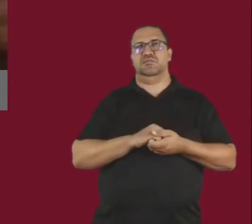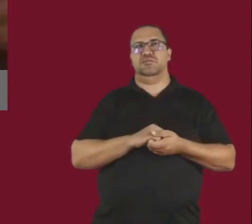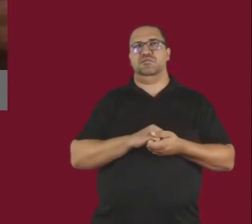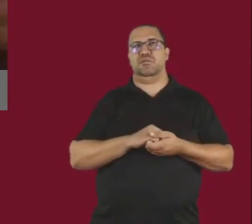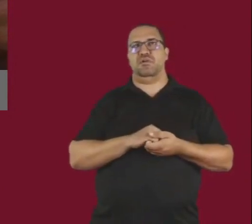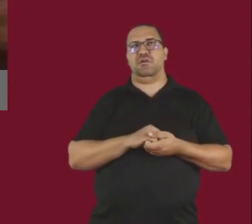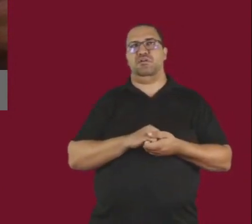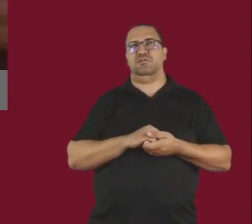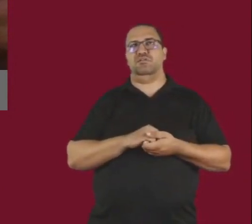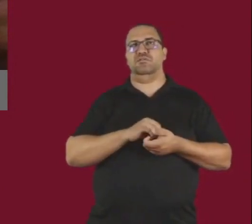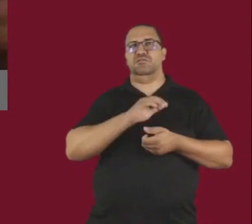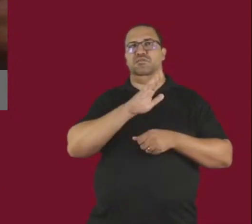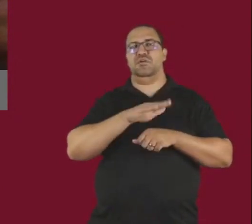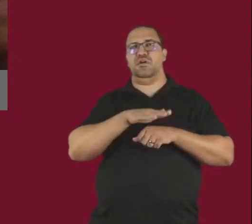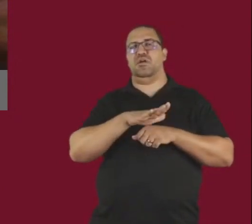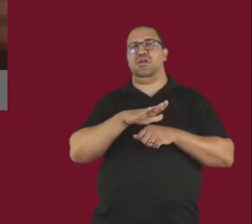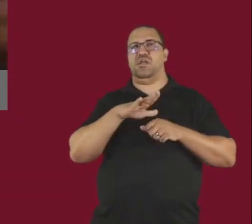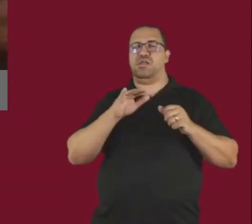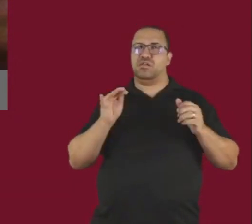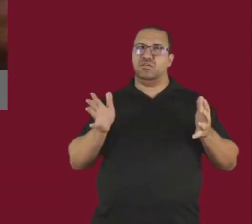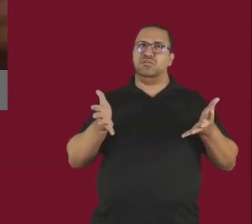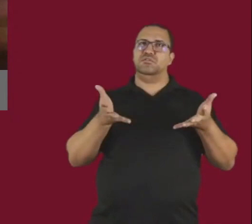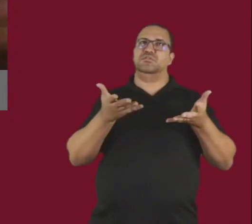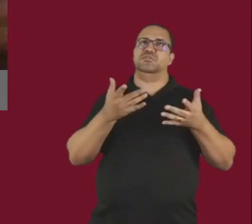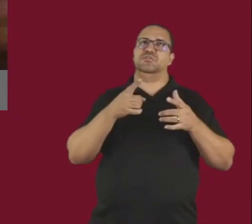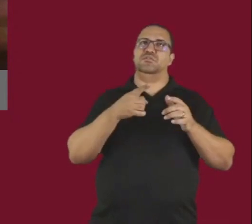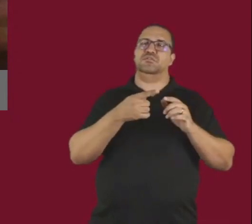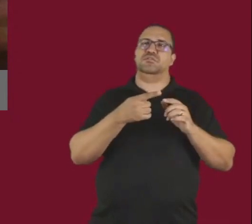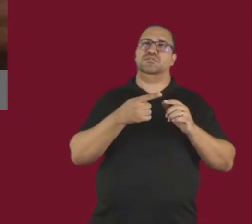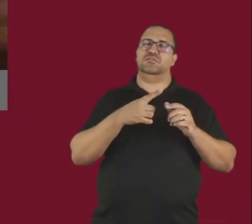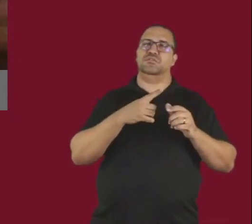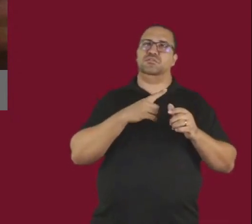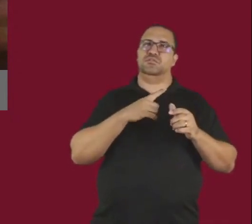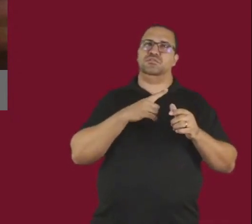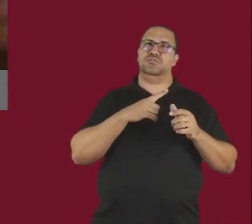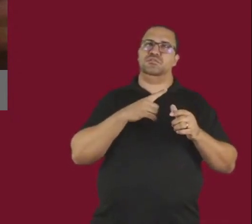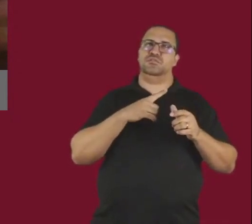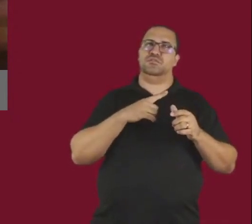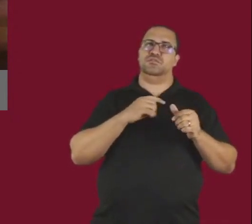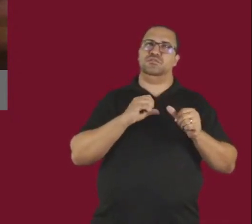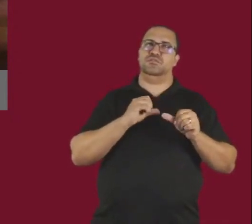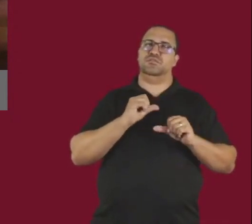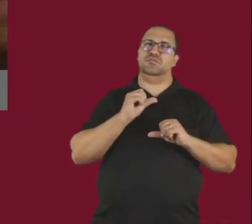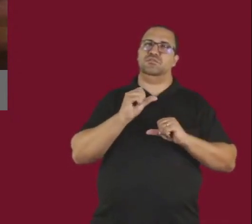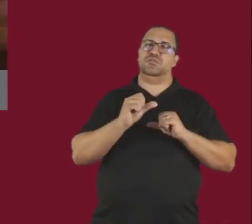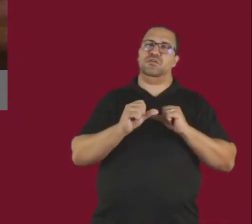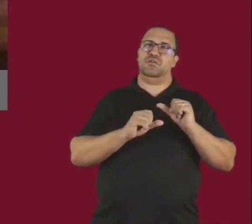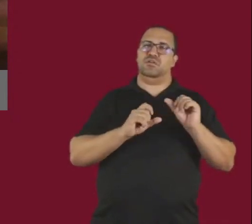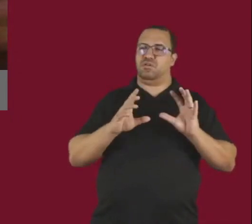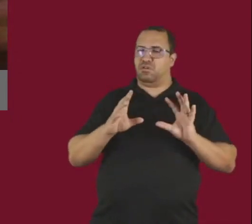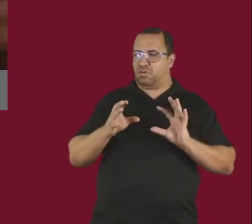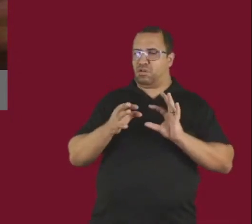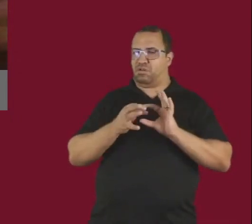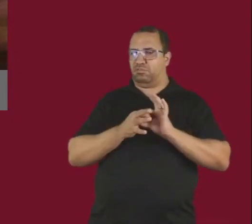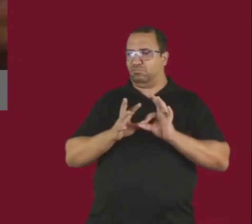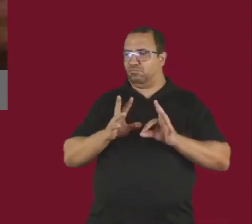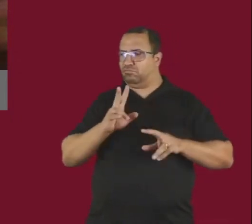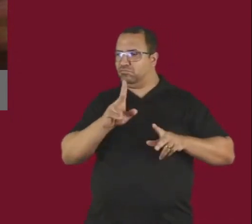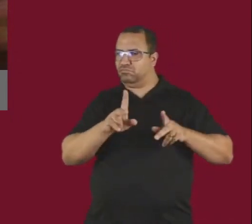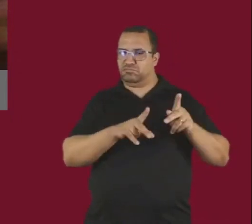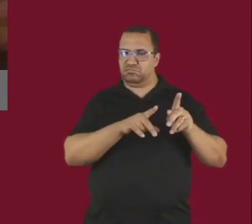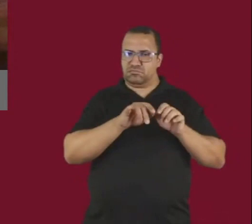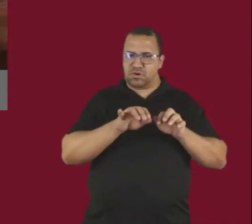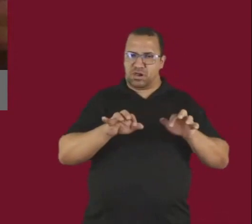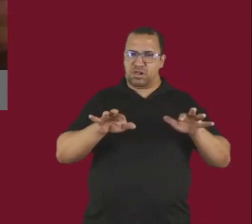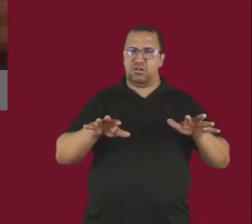mais é me colocar aqui, como aliada dos povos floresta, dos